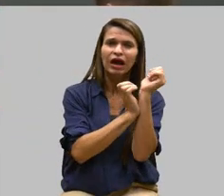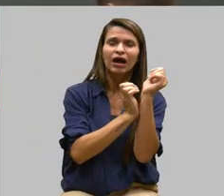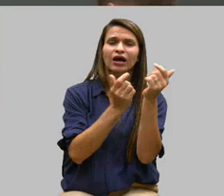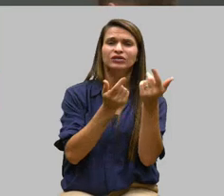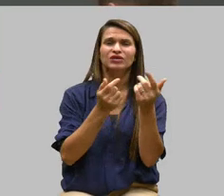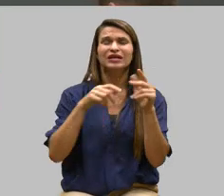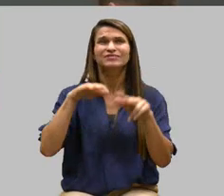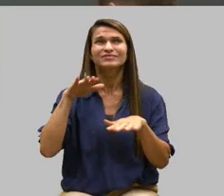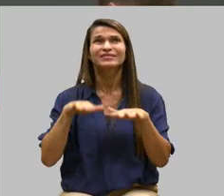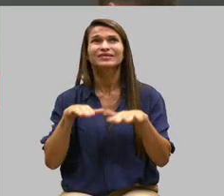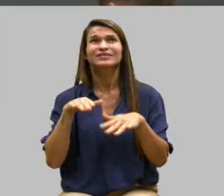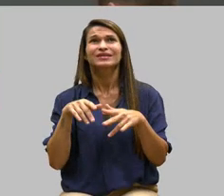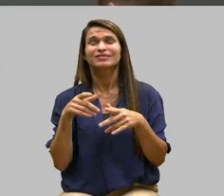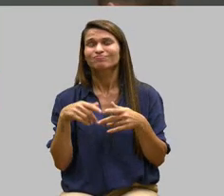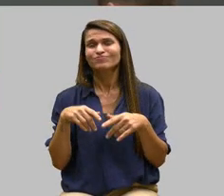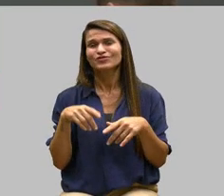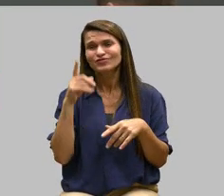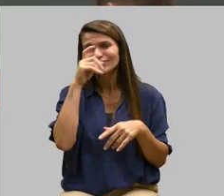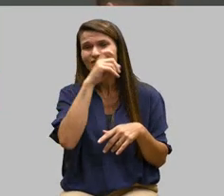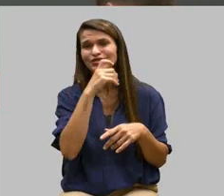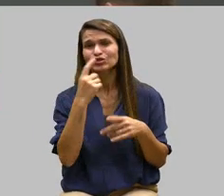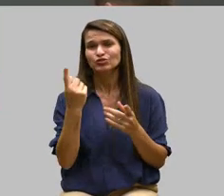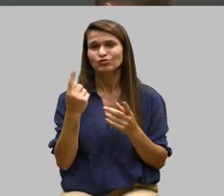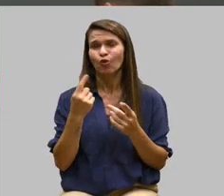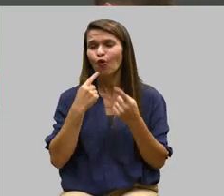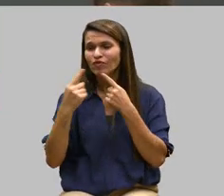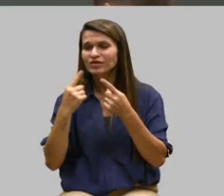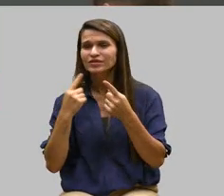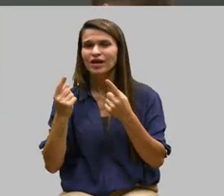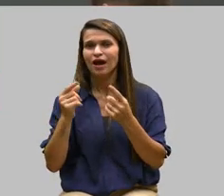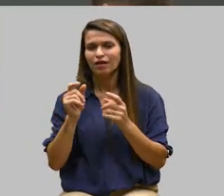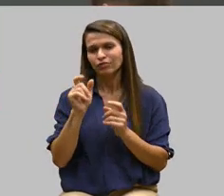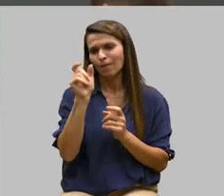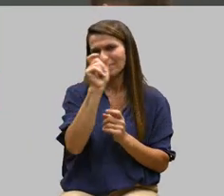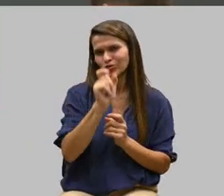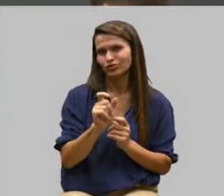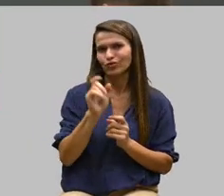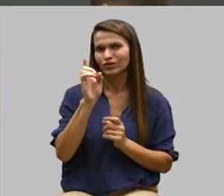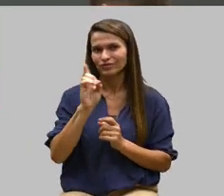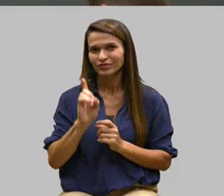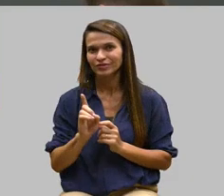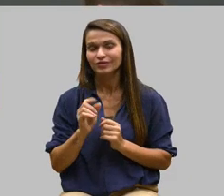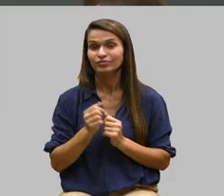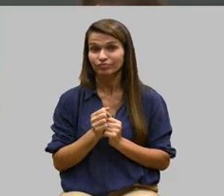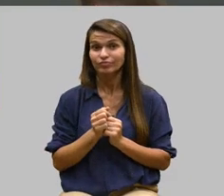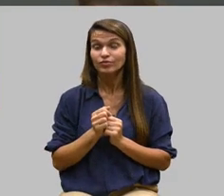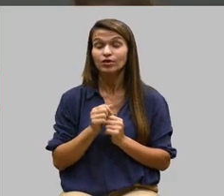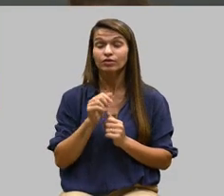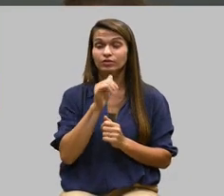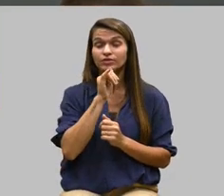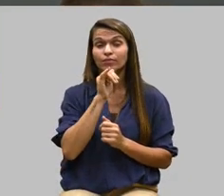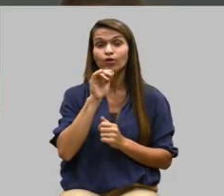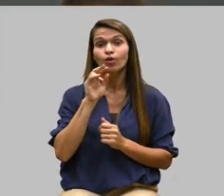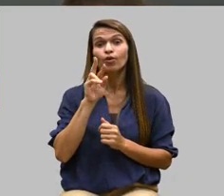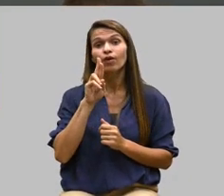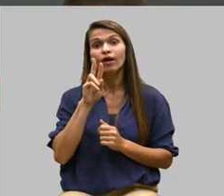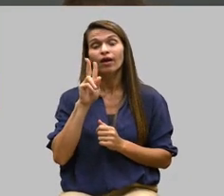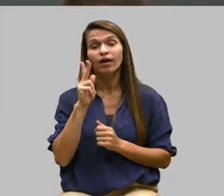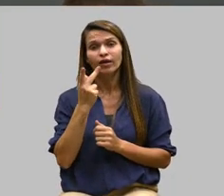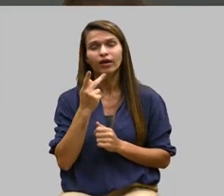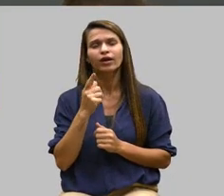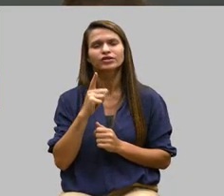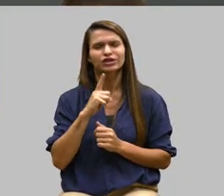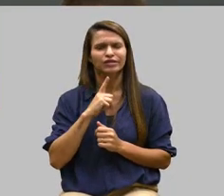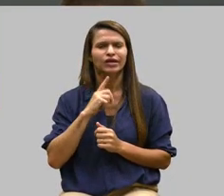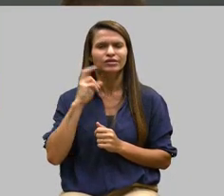preciso aproximados empresários porque muitas vezes o RH o RH já tem essa essa